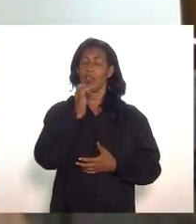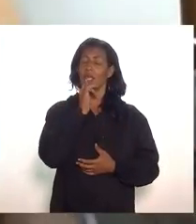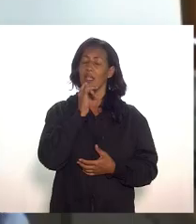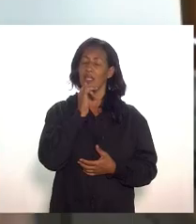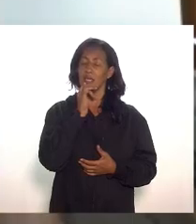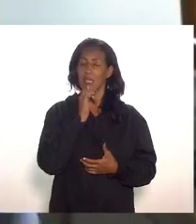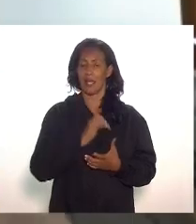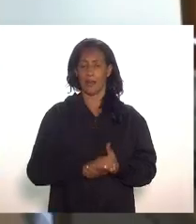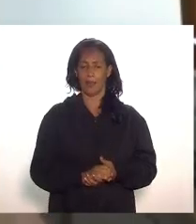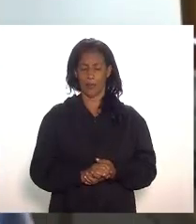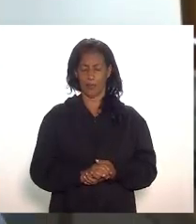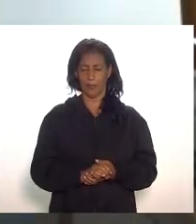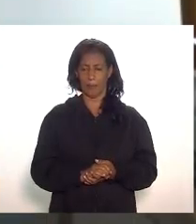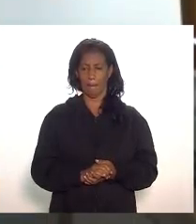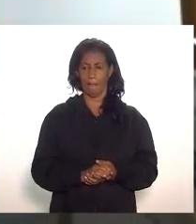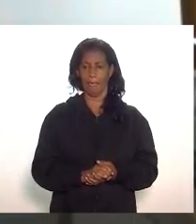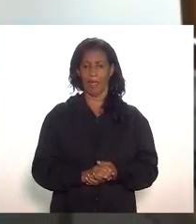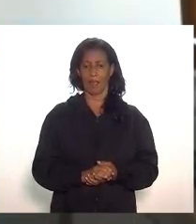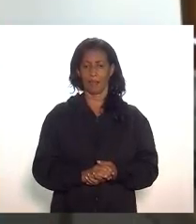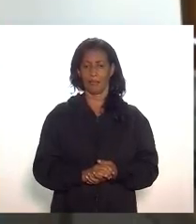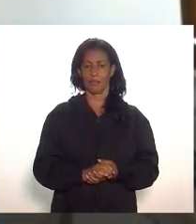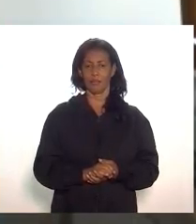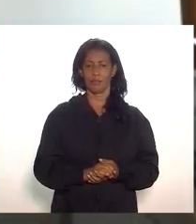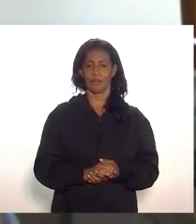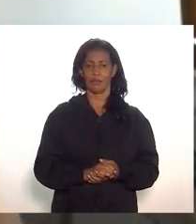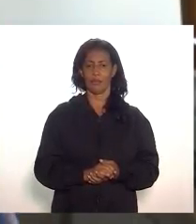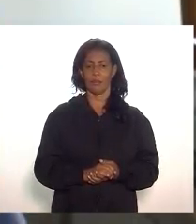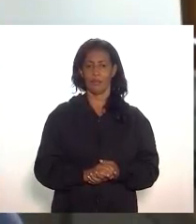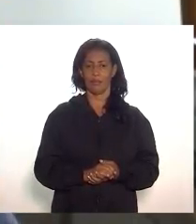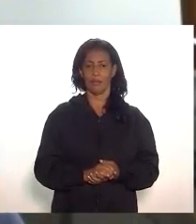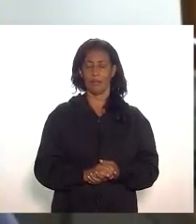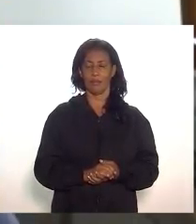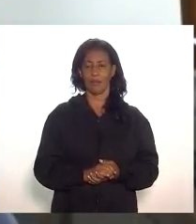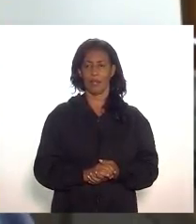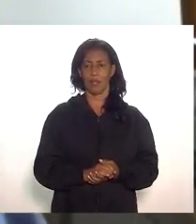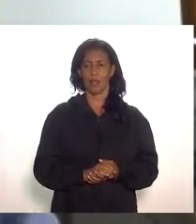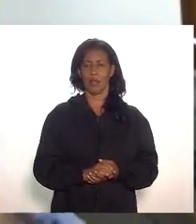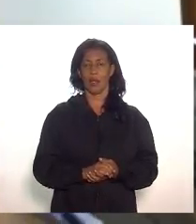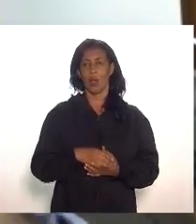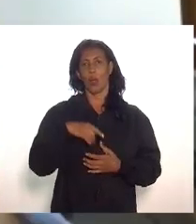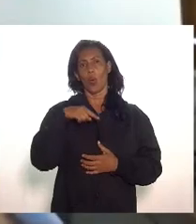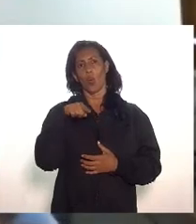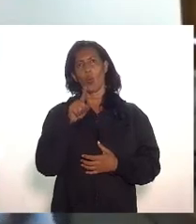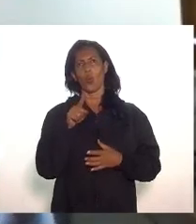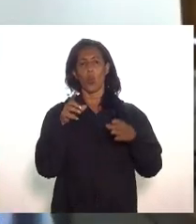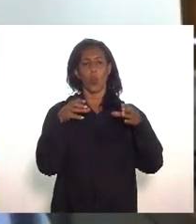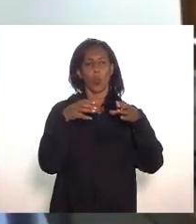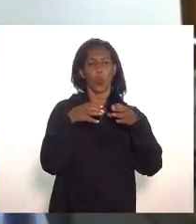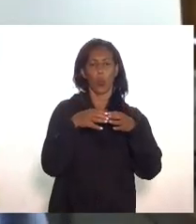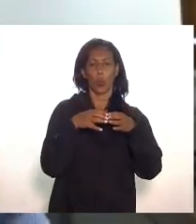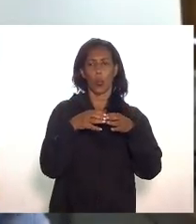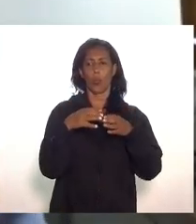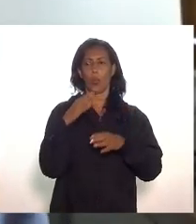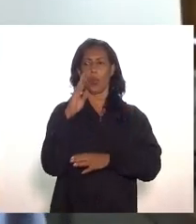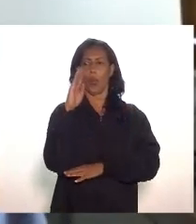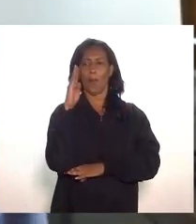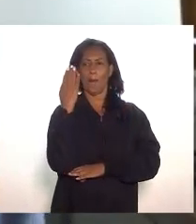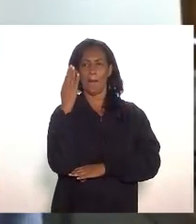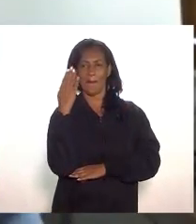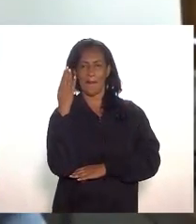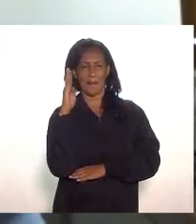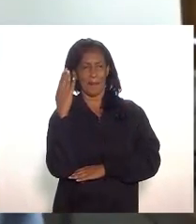Uma parcela significativa dos nossos prestadores de serviço, carpinteiro,